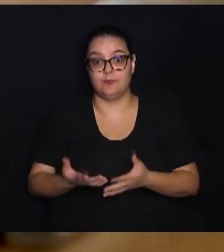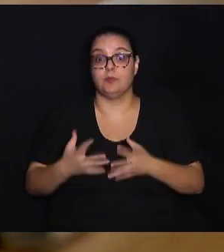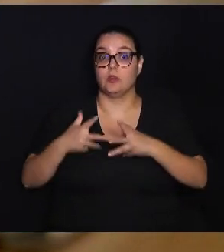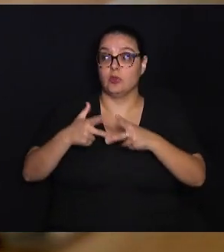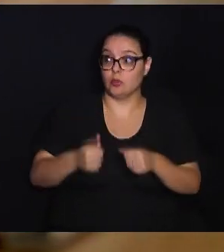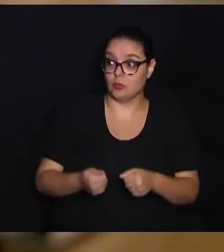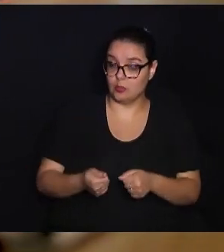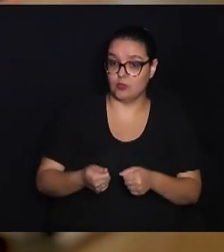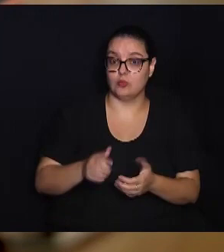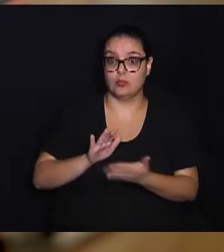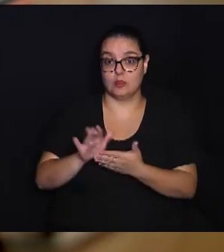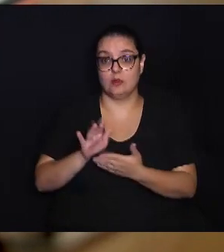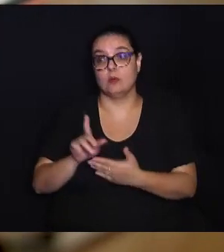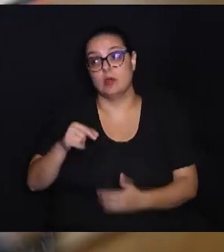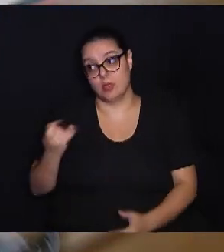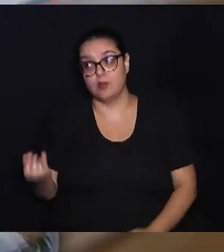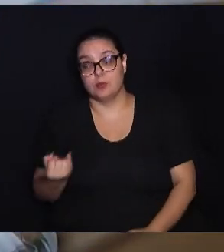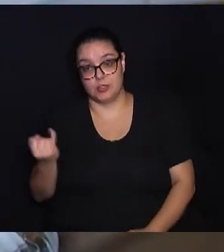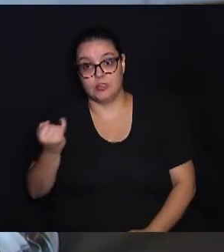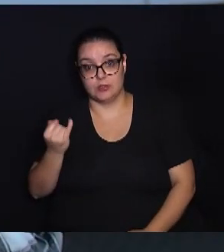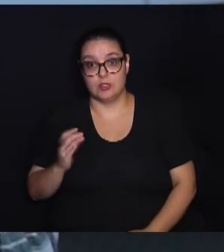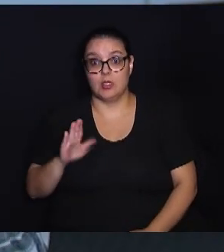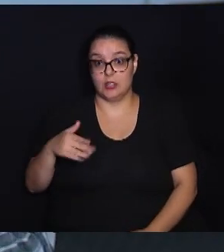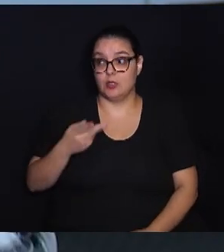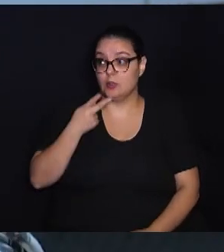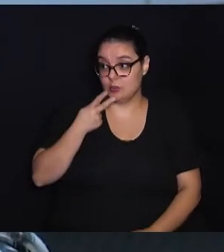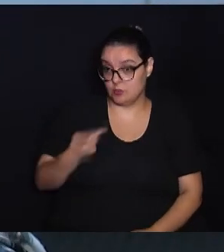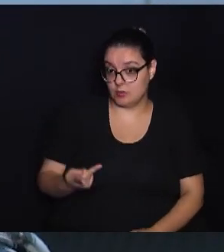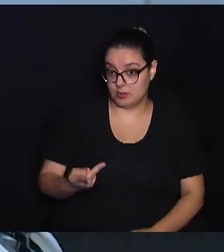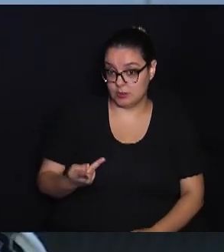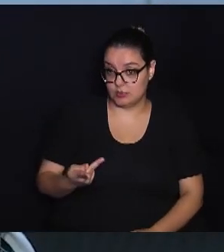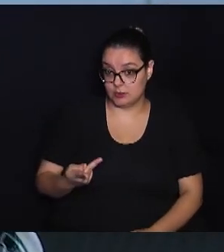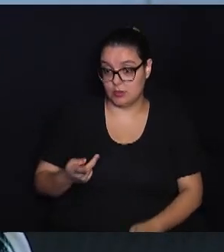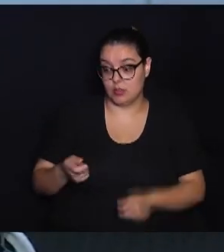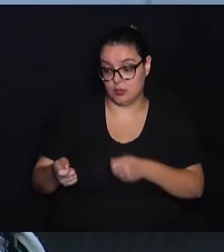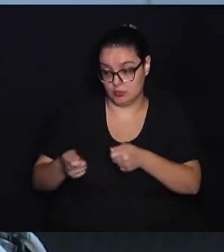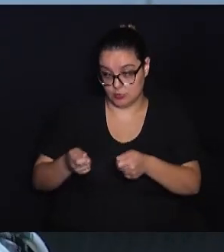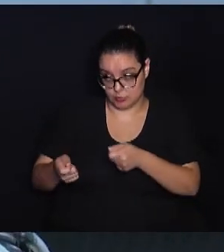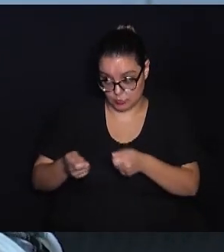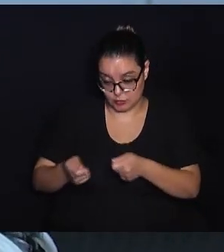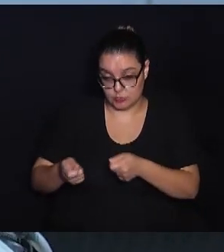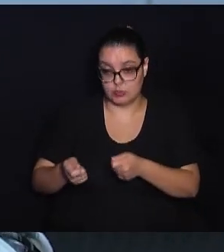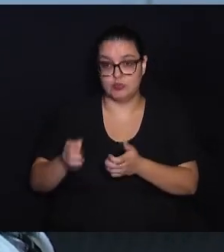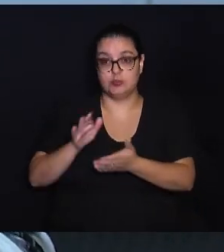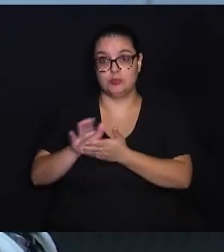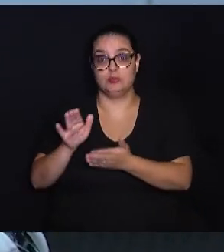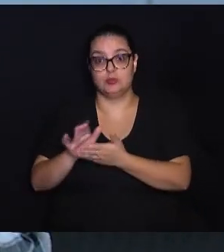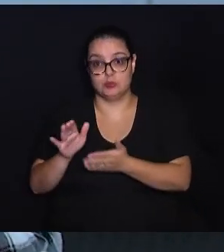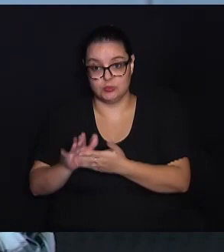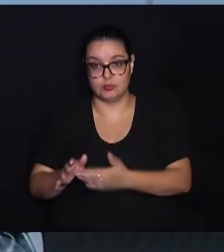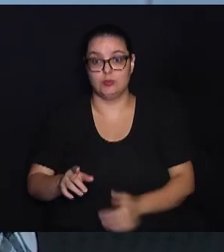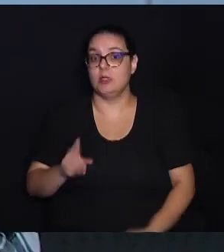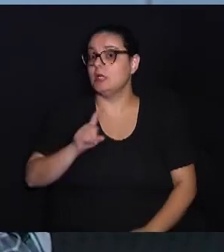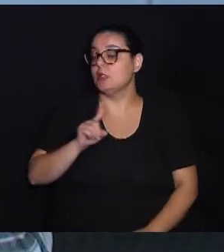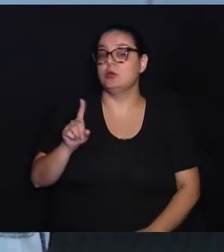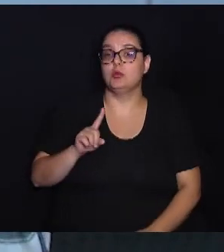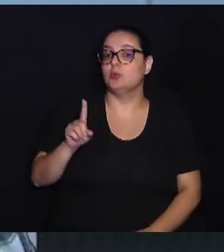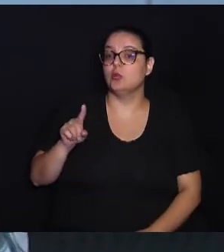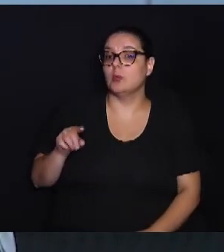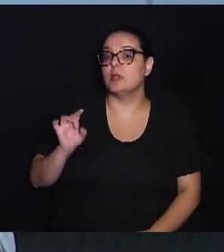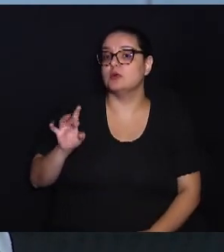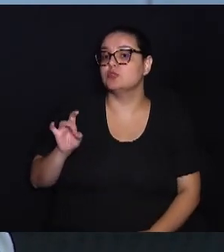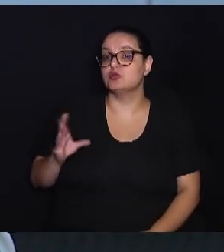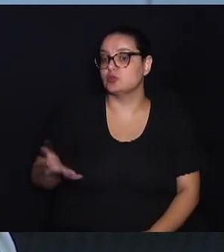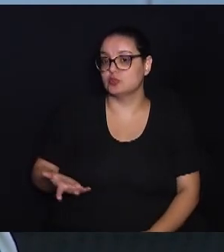né, tudo aquilo que você gasta é essencial. E quando eu falo controle dos custos, dos gastos, não